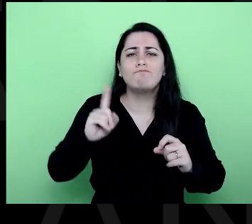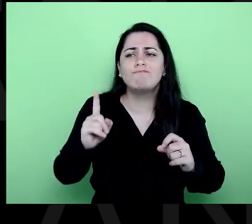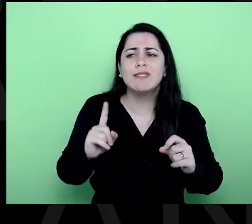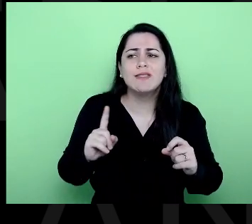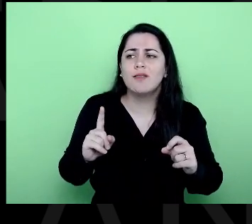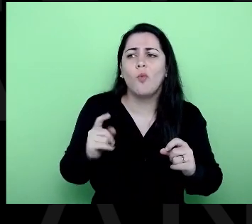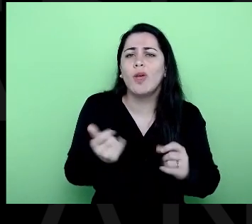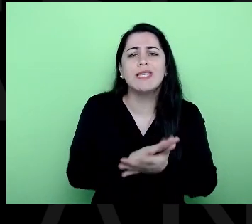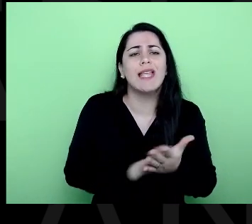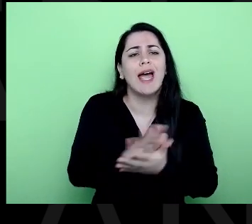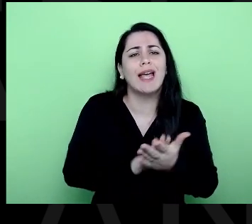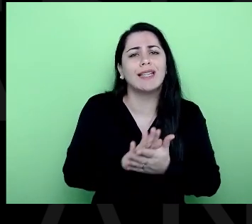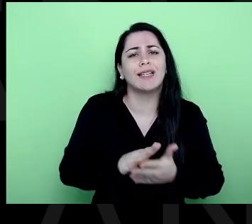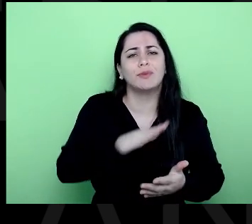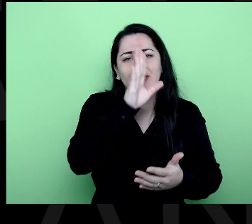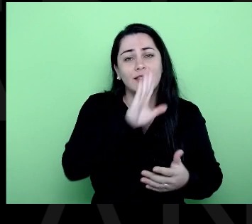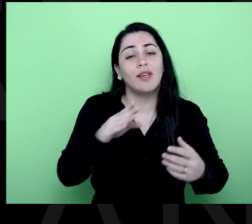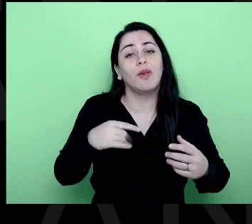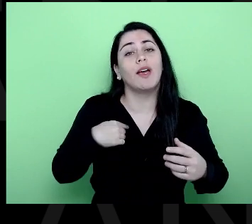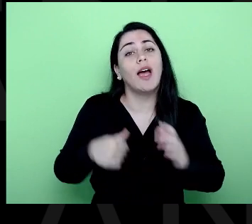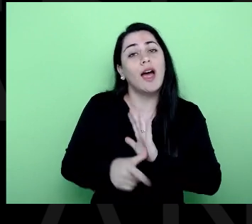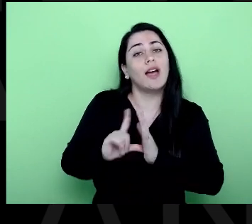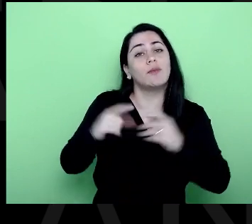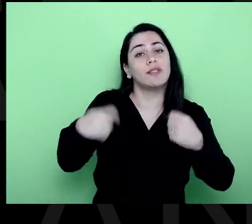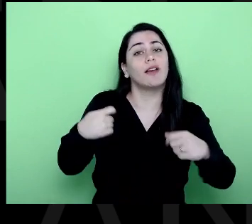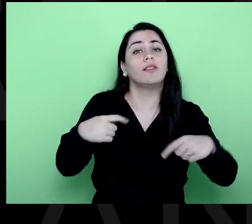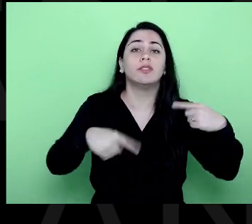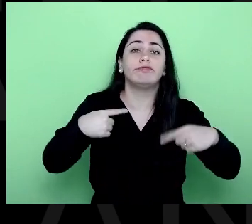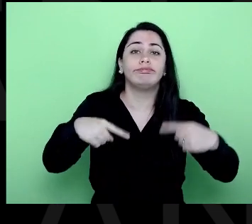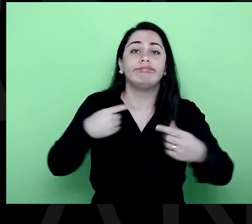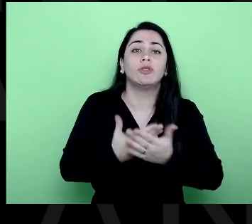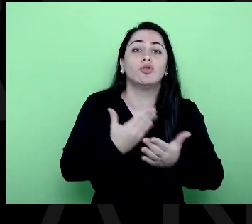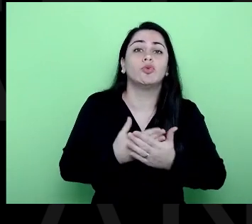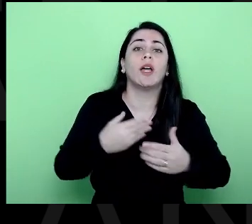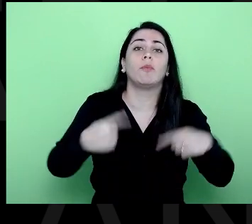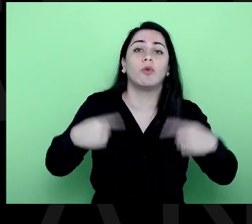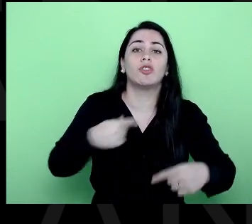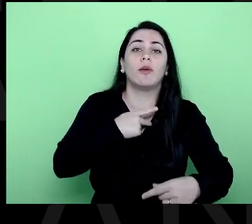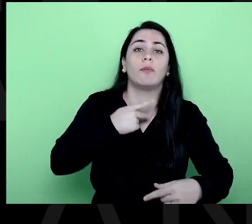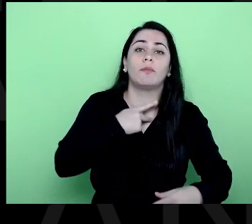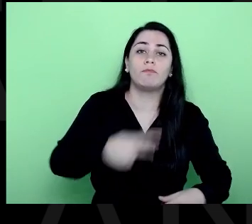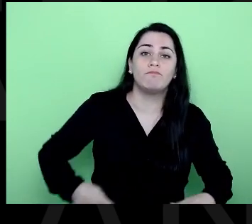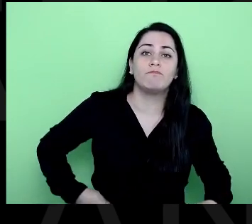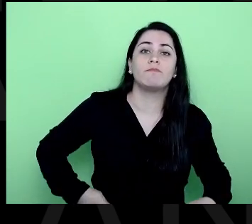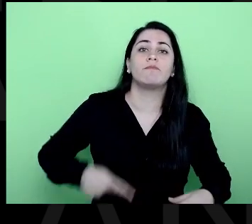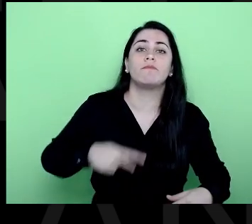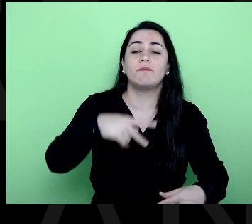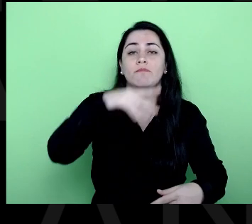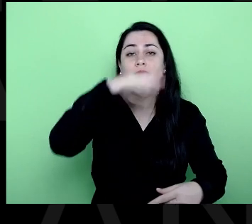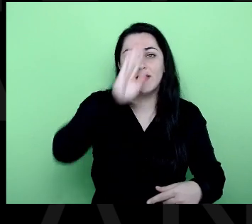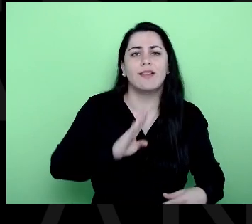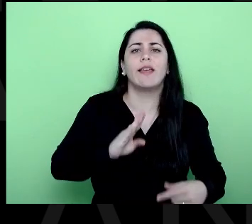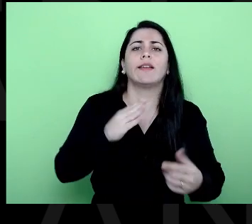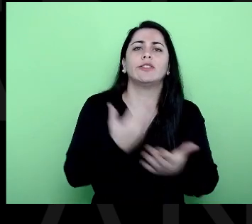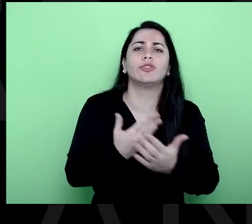que estudar primeiro política brasileira, eu teria que estudar Getúlio Vargas, eu teria que estudar Jango, eu teria que estudar JK. E aí